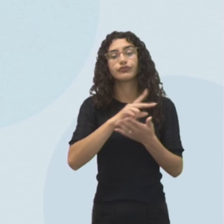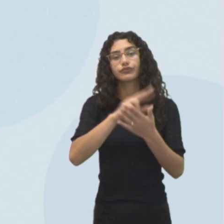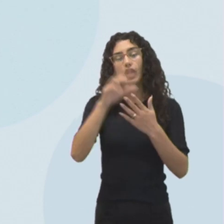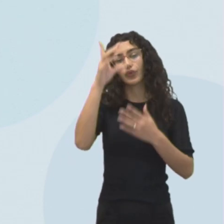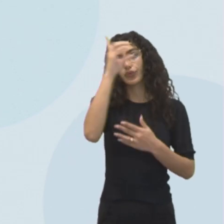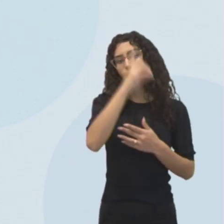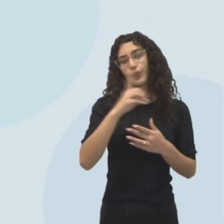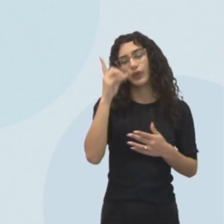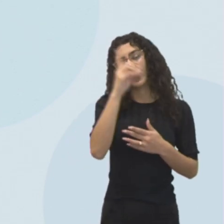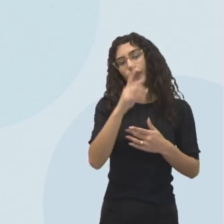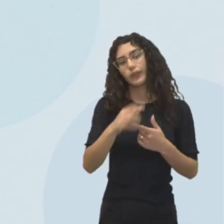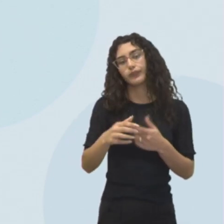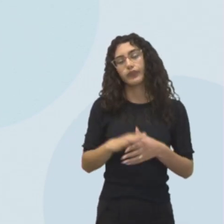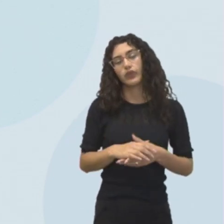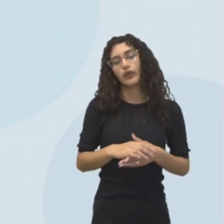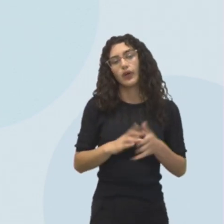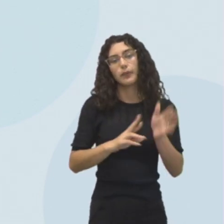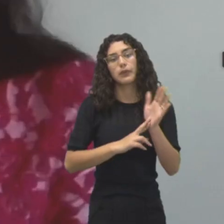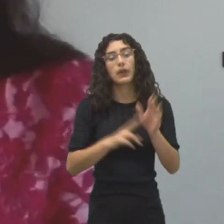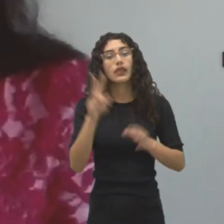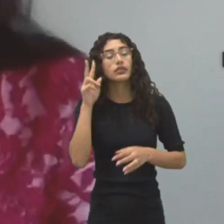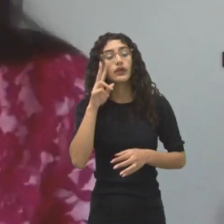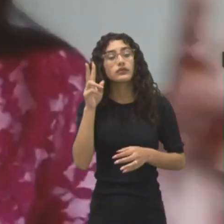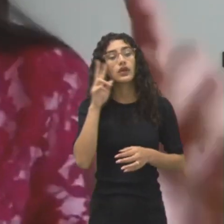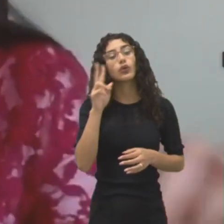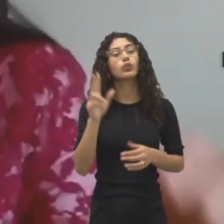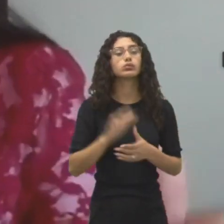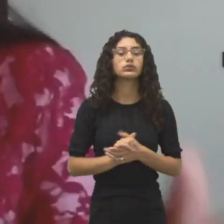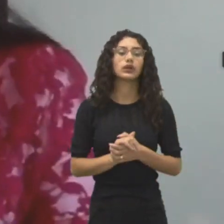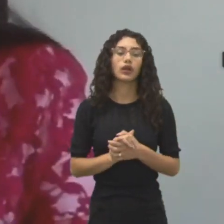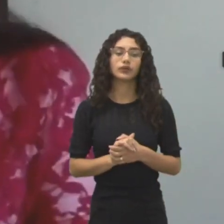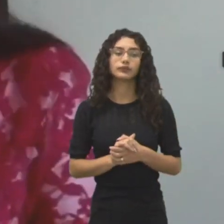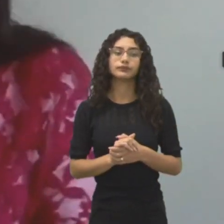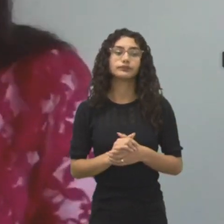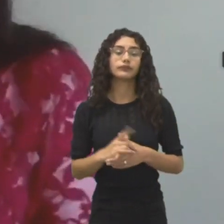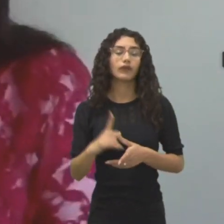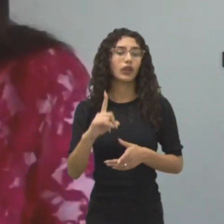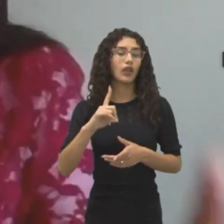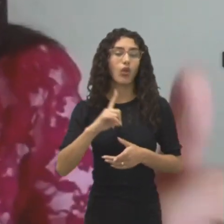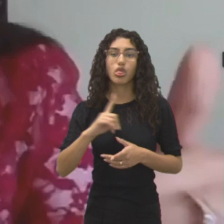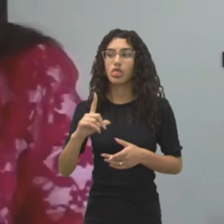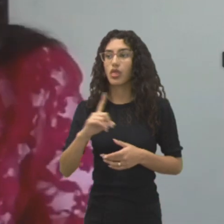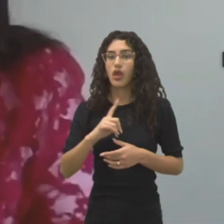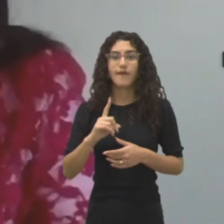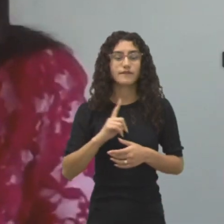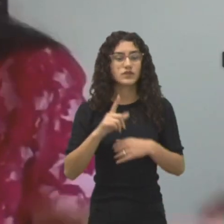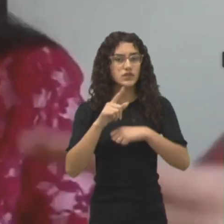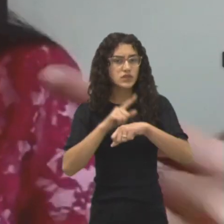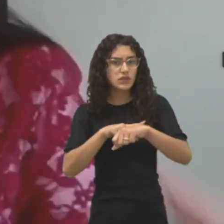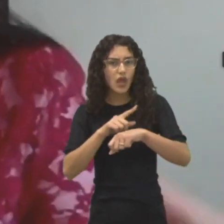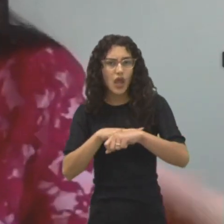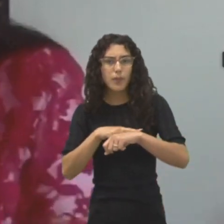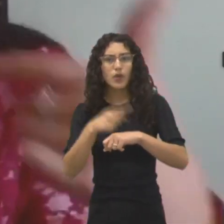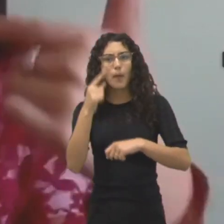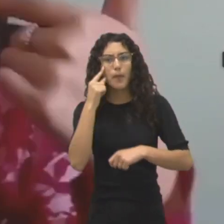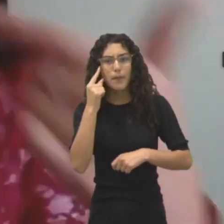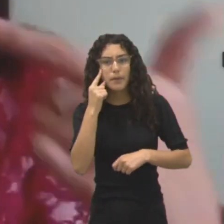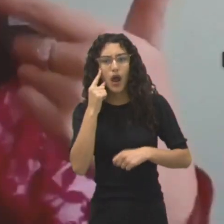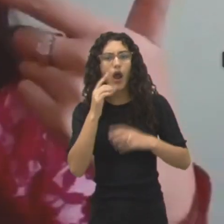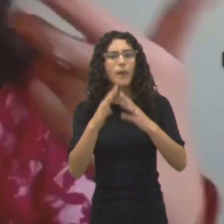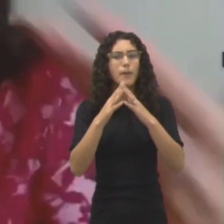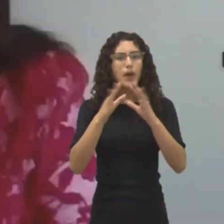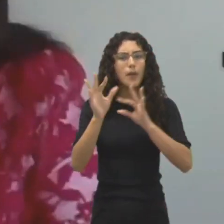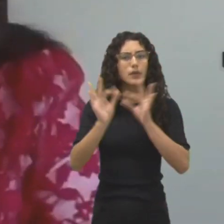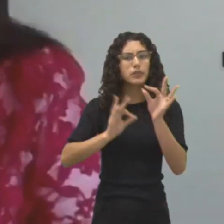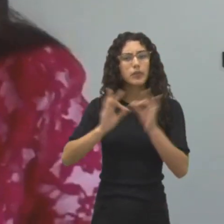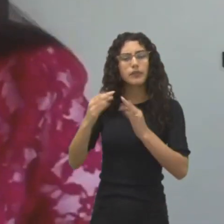e eu começo a passar na segunda-feira. Eu não tive tempo de pensar, de refletir, de elaborar